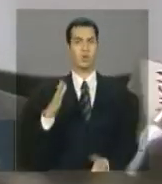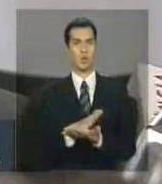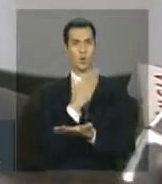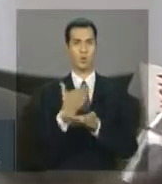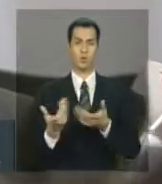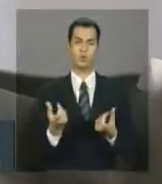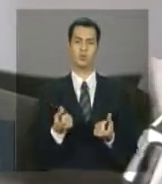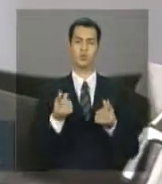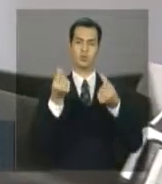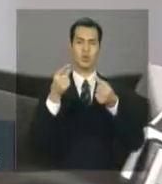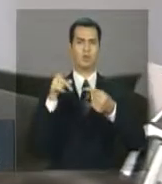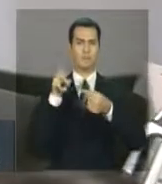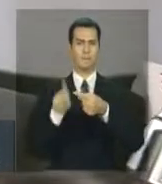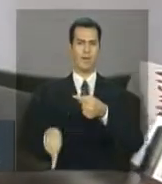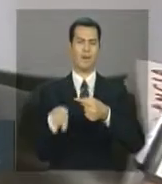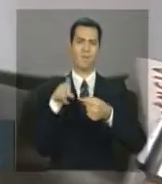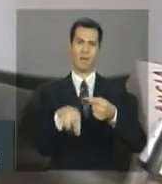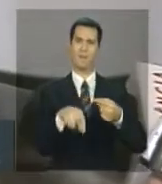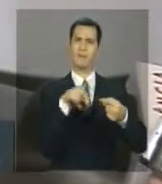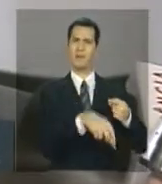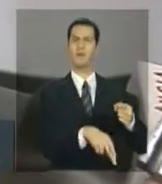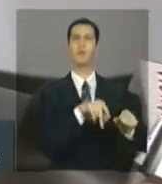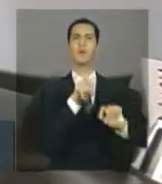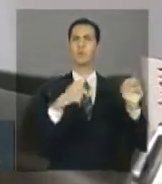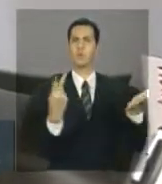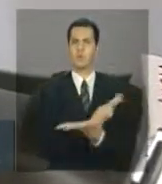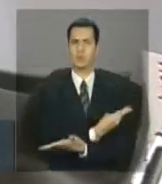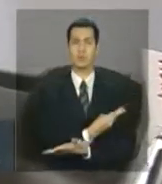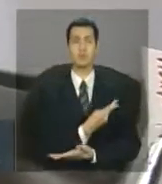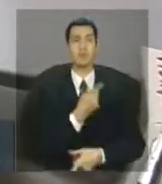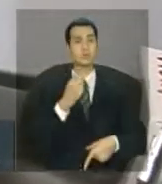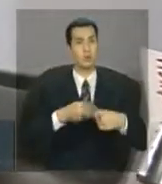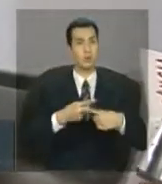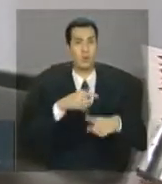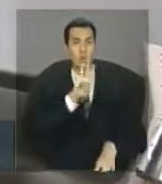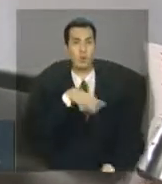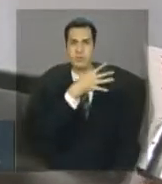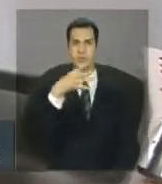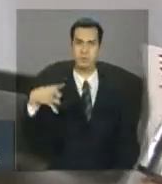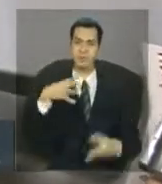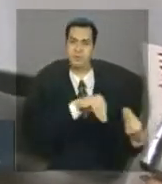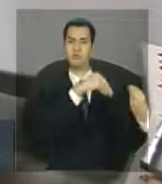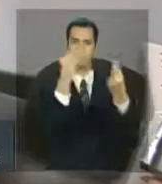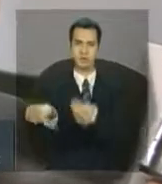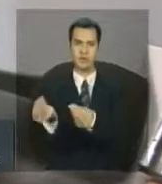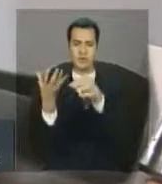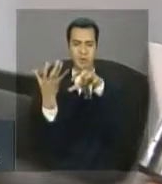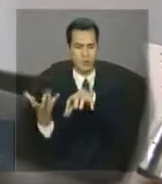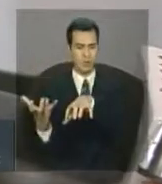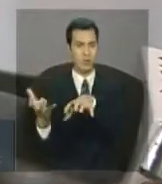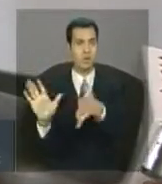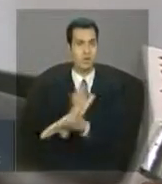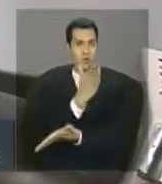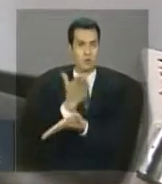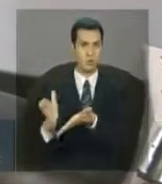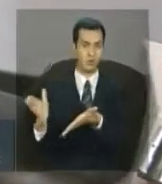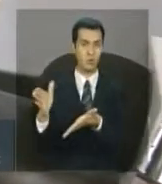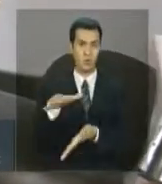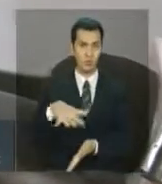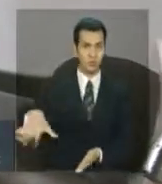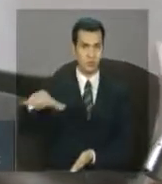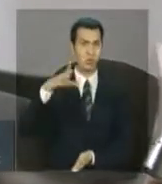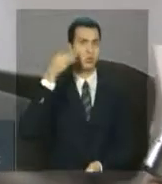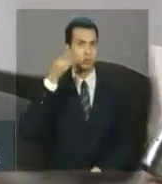o orçamento vai para o Congresso, os congressistas aumentem a perspectiva de